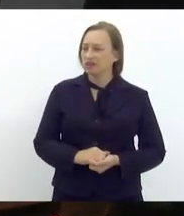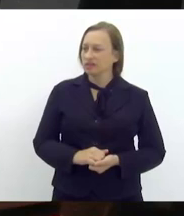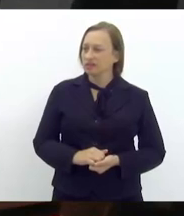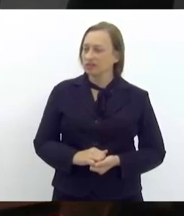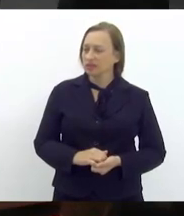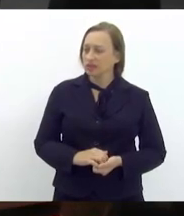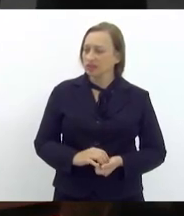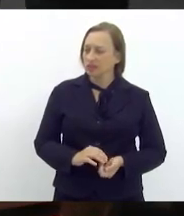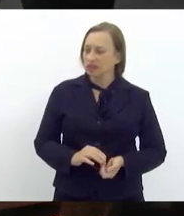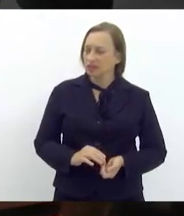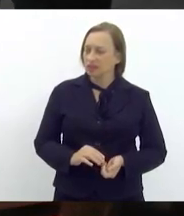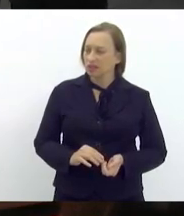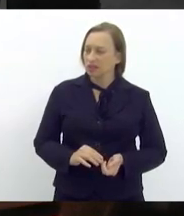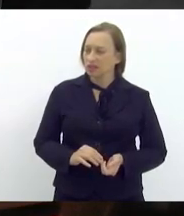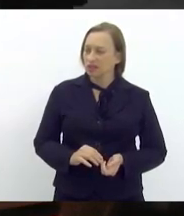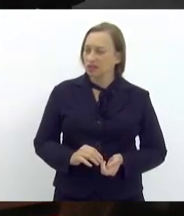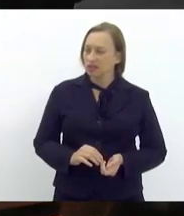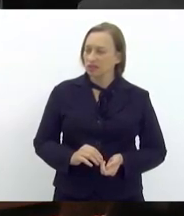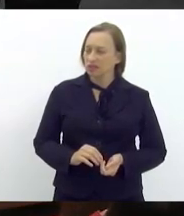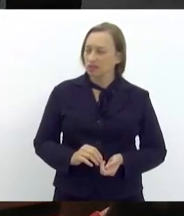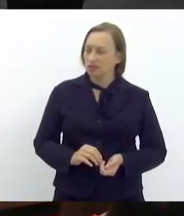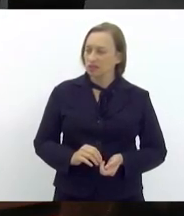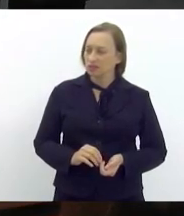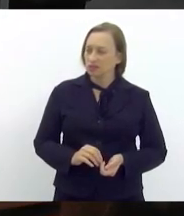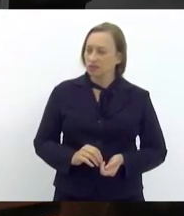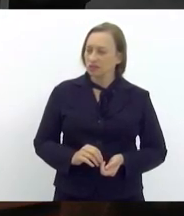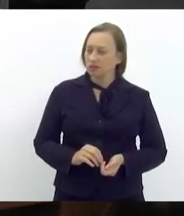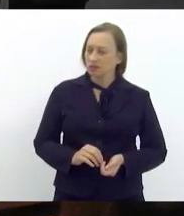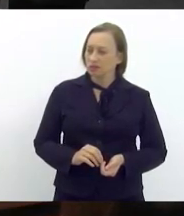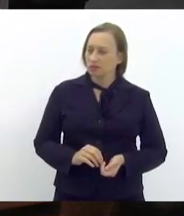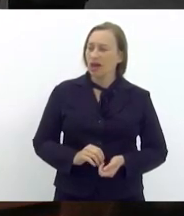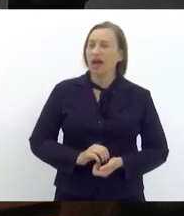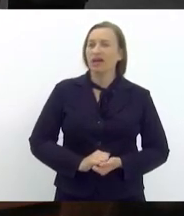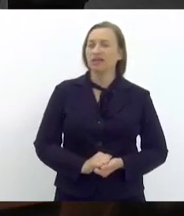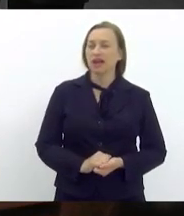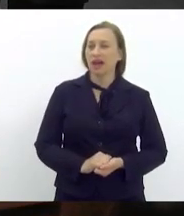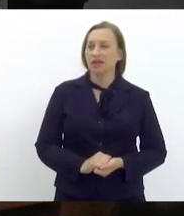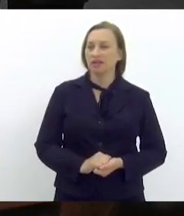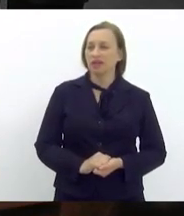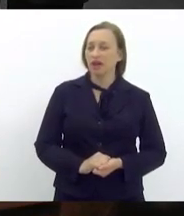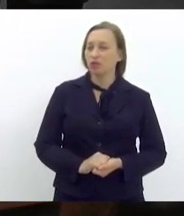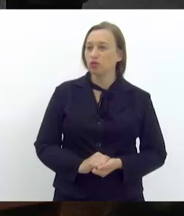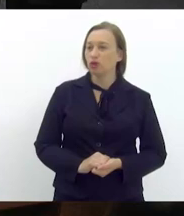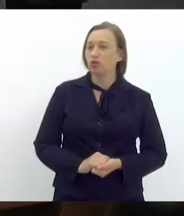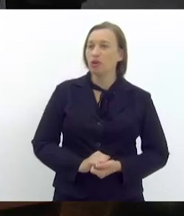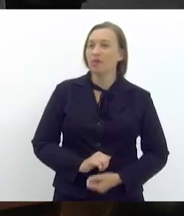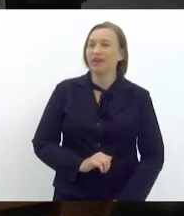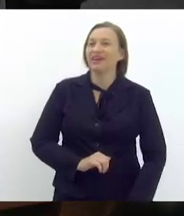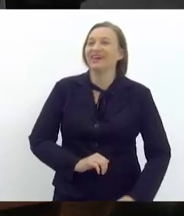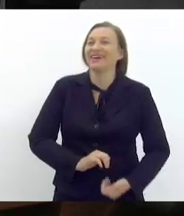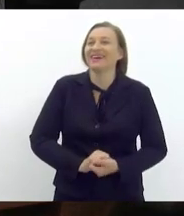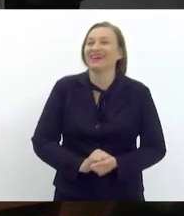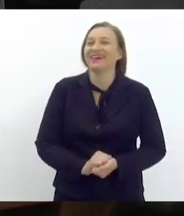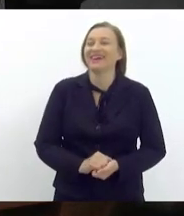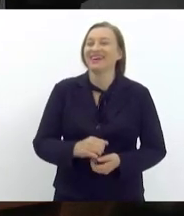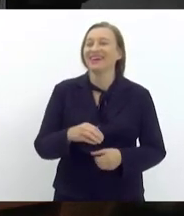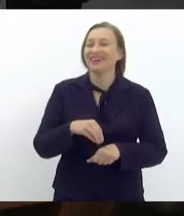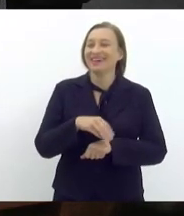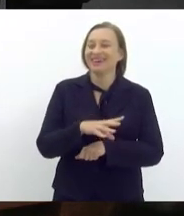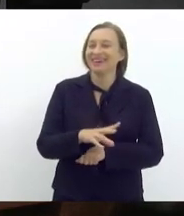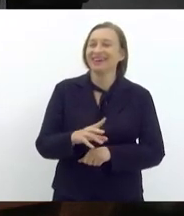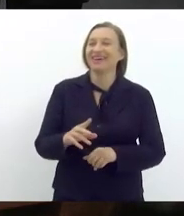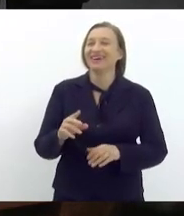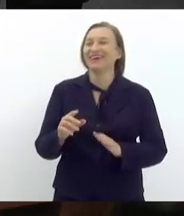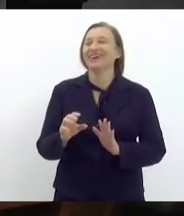senhor presidente senhoras e senhores deputados boa tarde trata-se de destaque da bancada do PSD